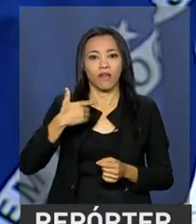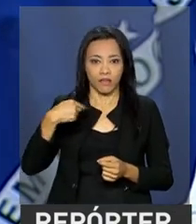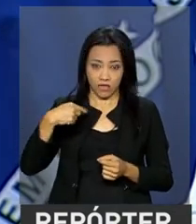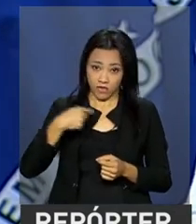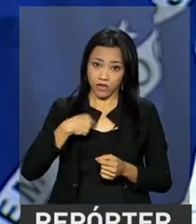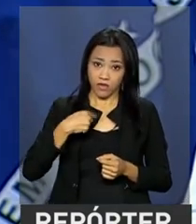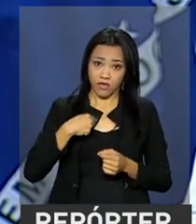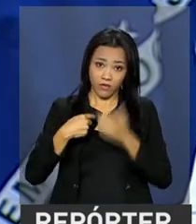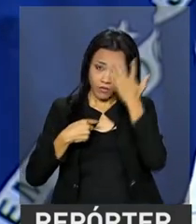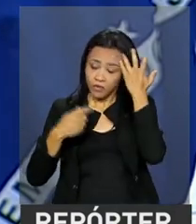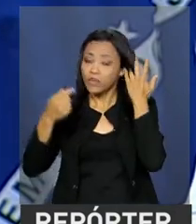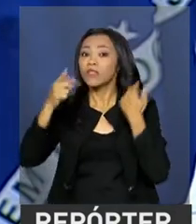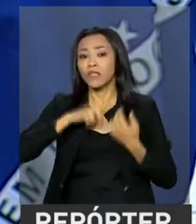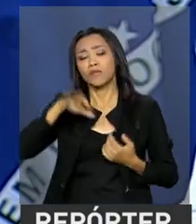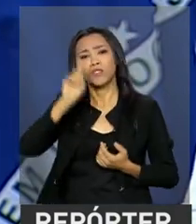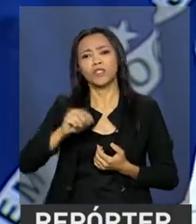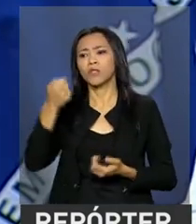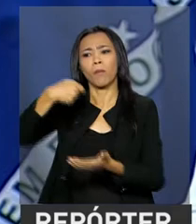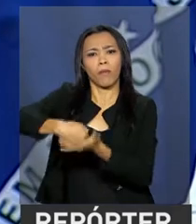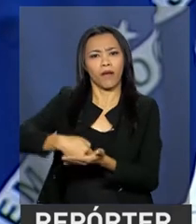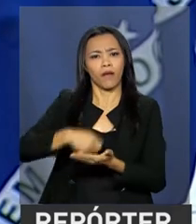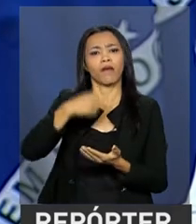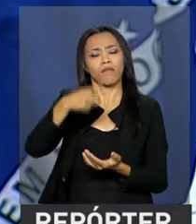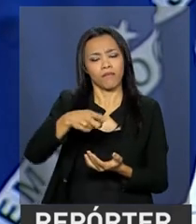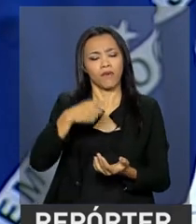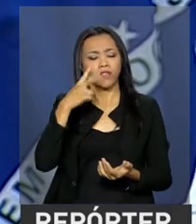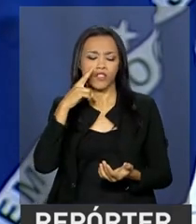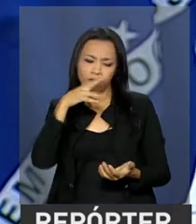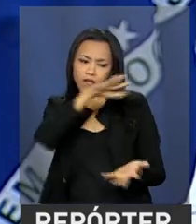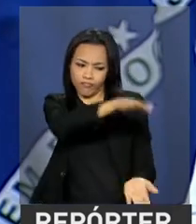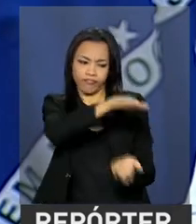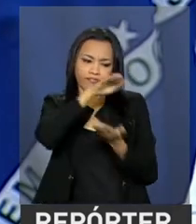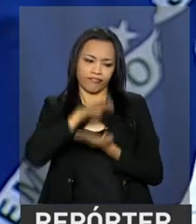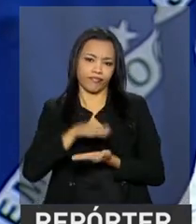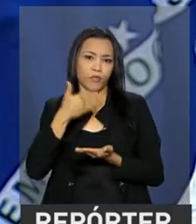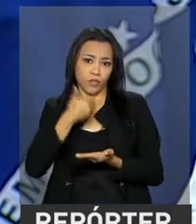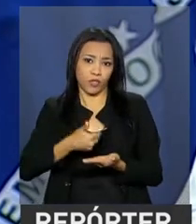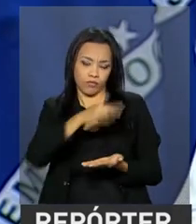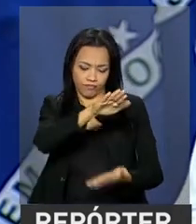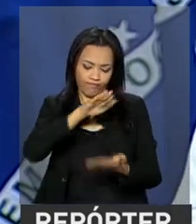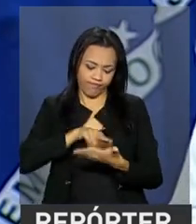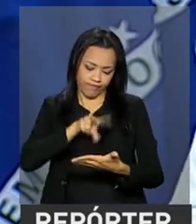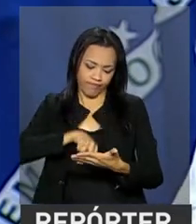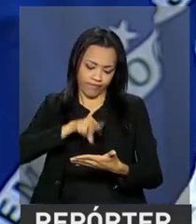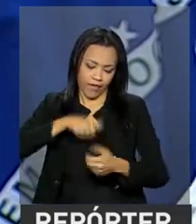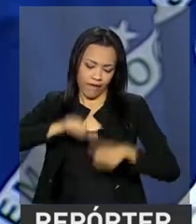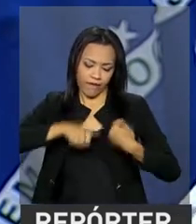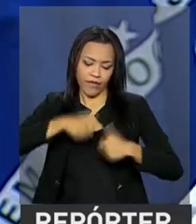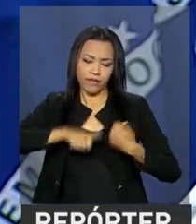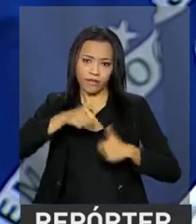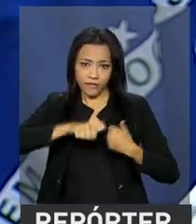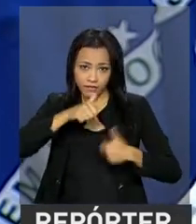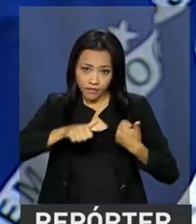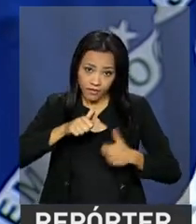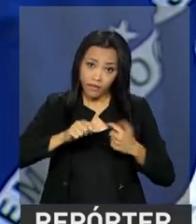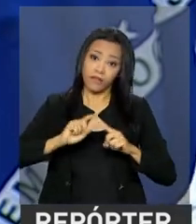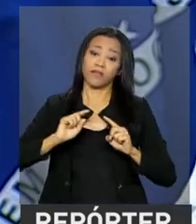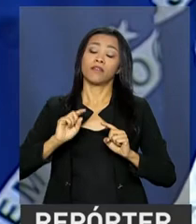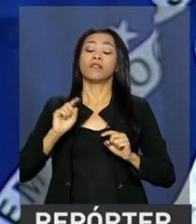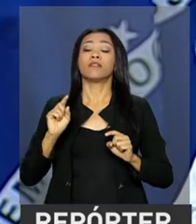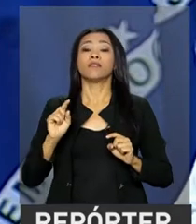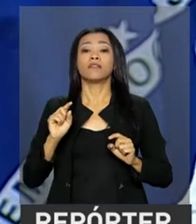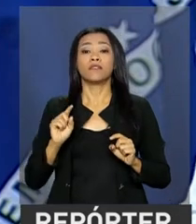isenção possam fazer a nossa comissão de demanda vai então avaliar essas situações novamente e automaticamente